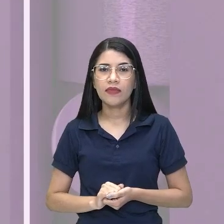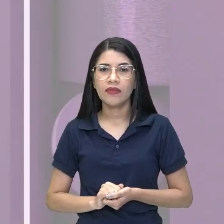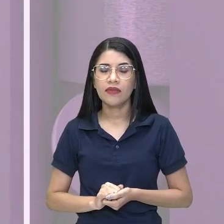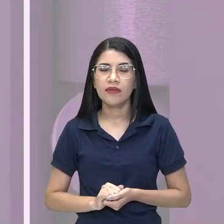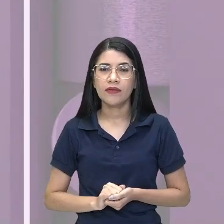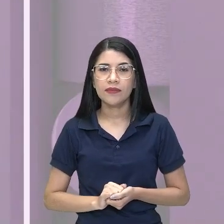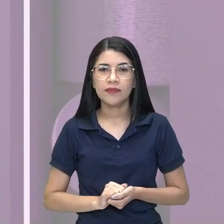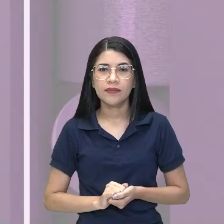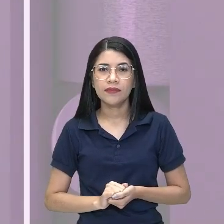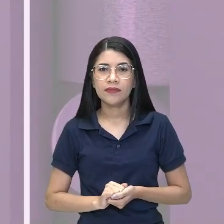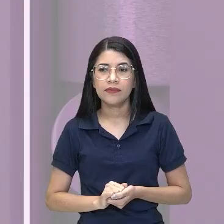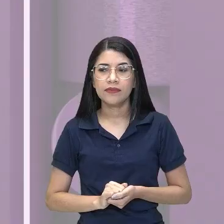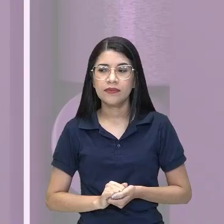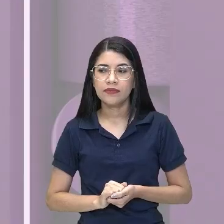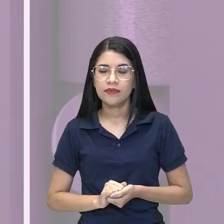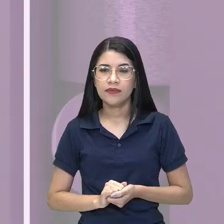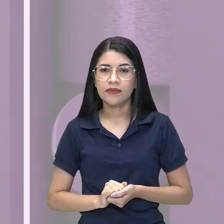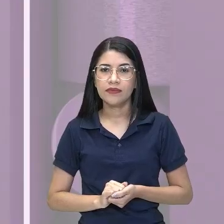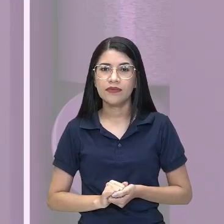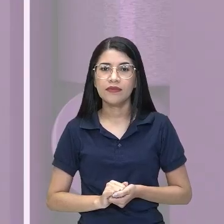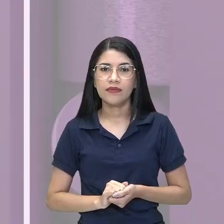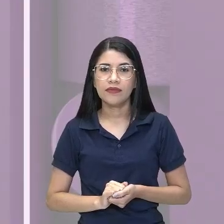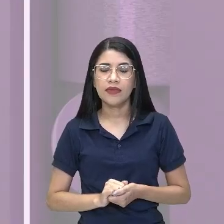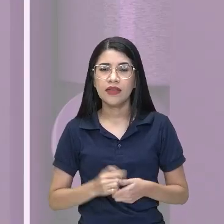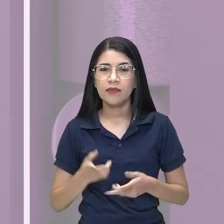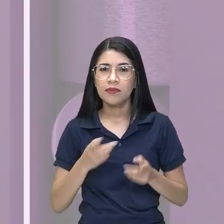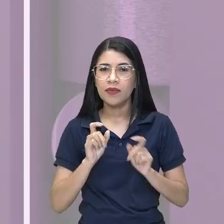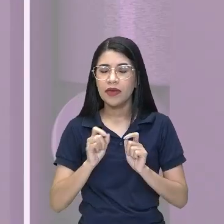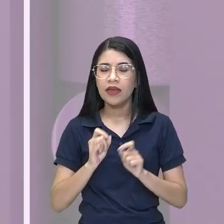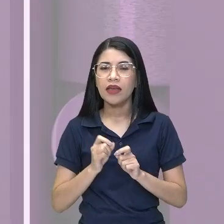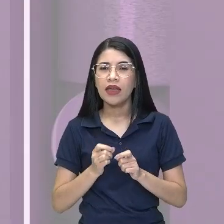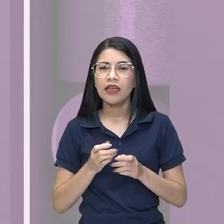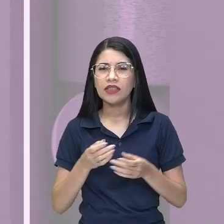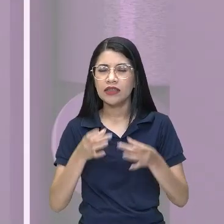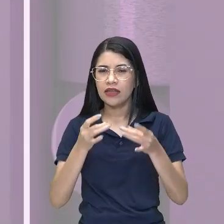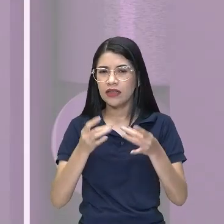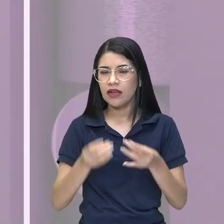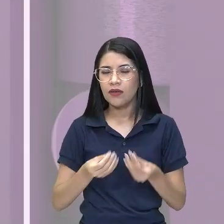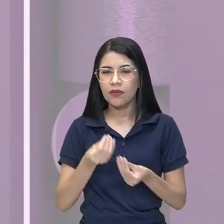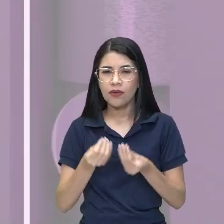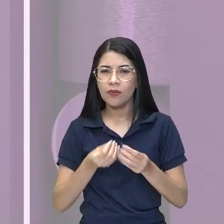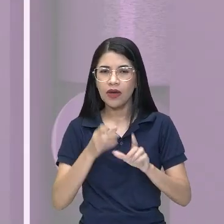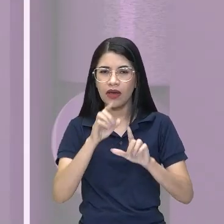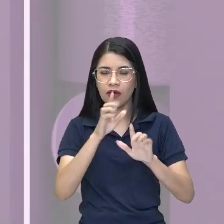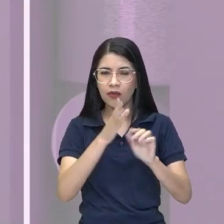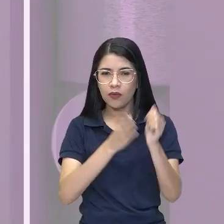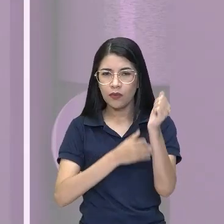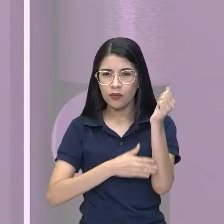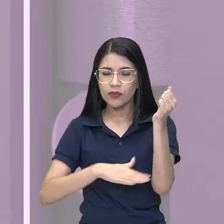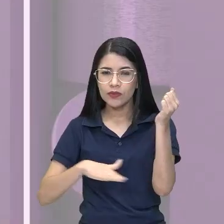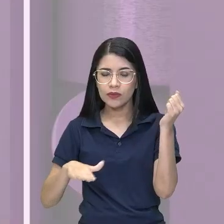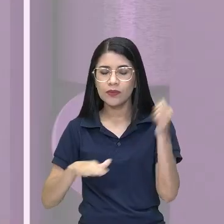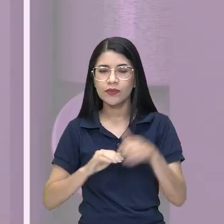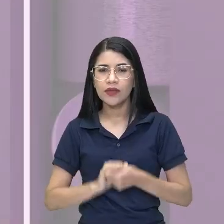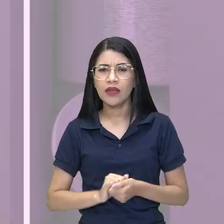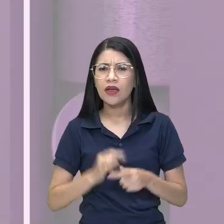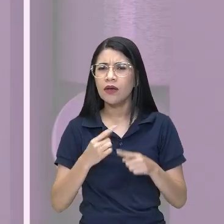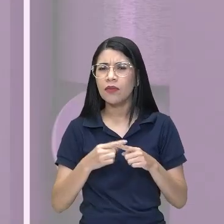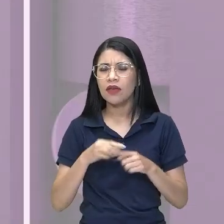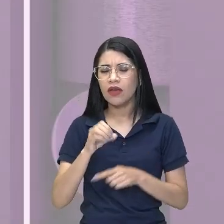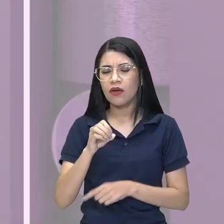Pois é, vimos aí rapidinho, de forma resumida, um pouco mais sobre o plano cartesiano ortogonal. E por que esse